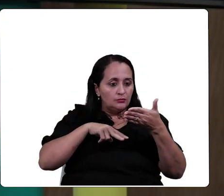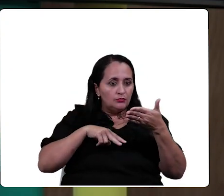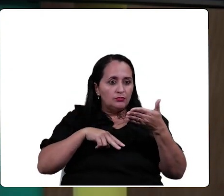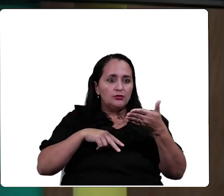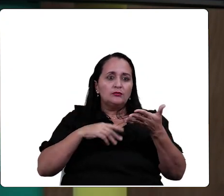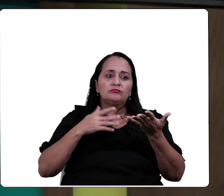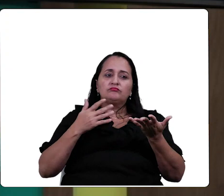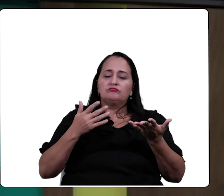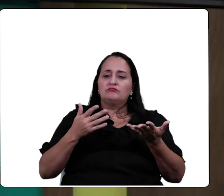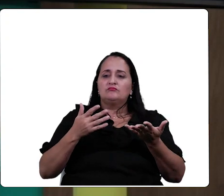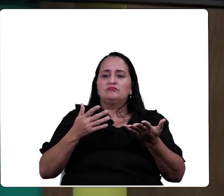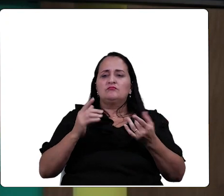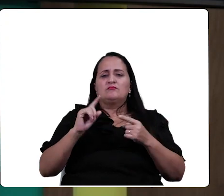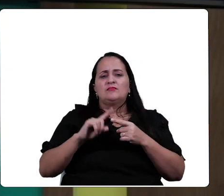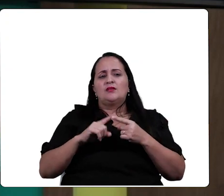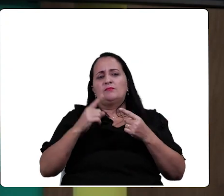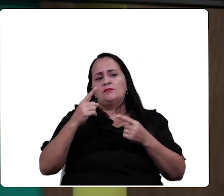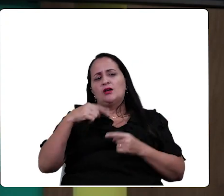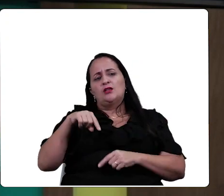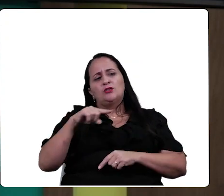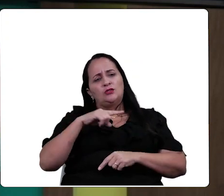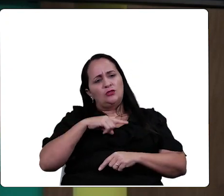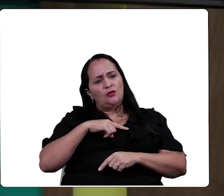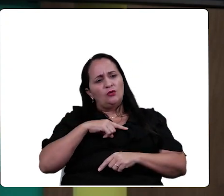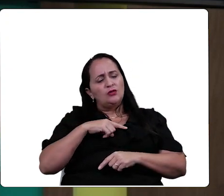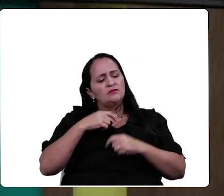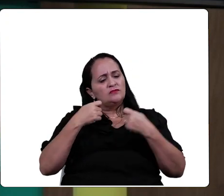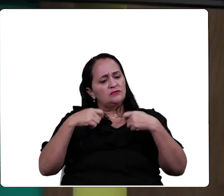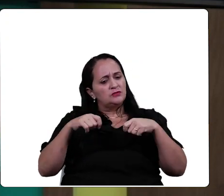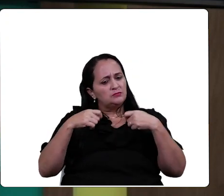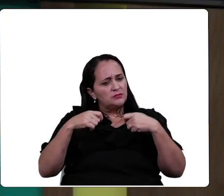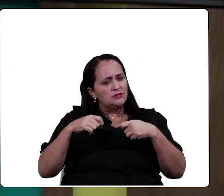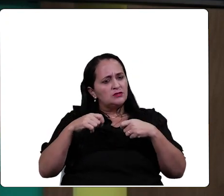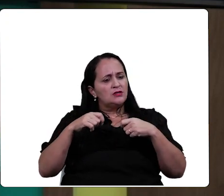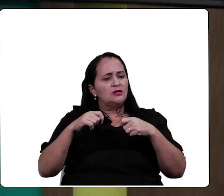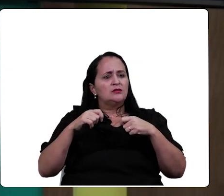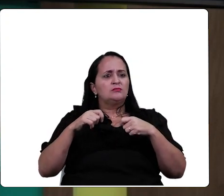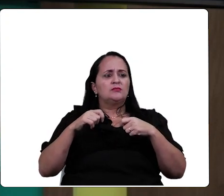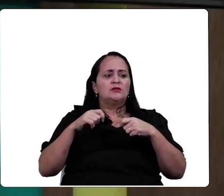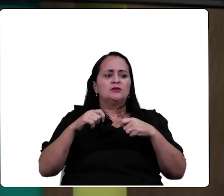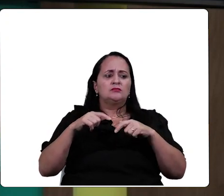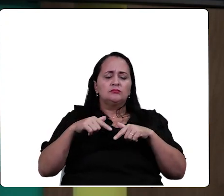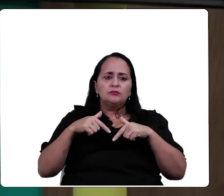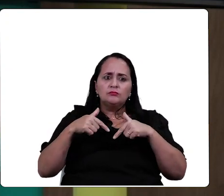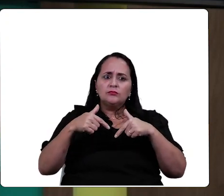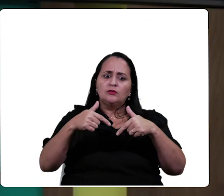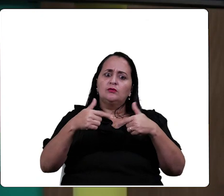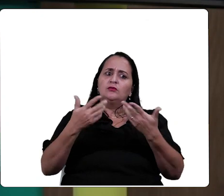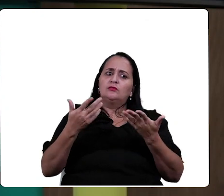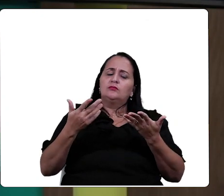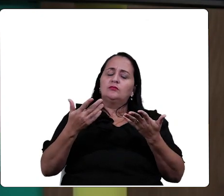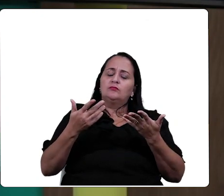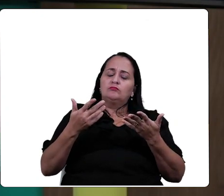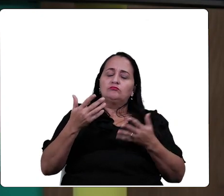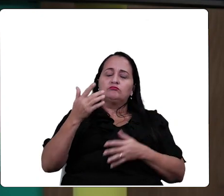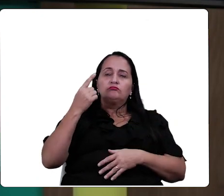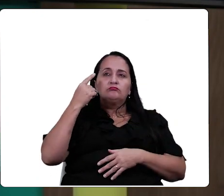Exatamente. Nós vamos precisar também de disposição. Para quê?